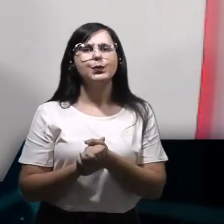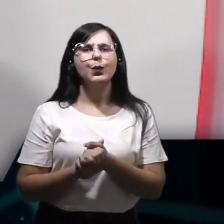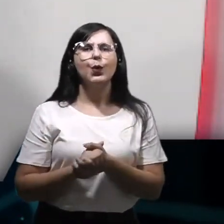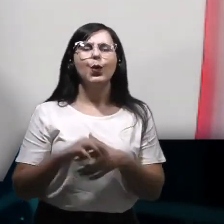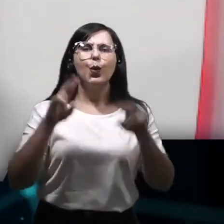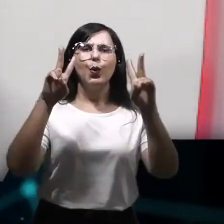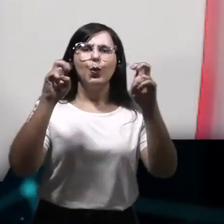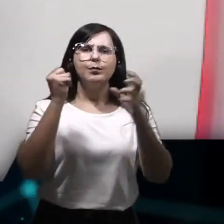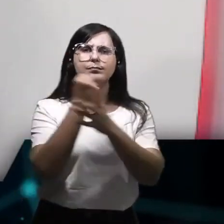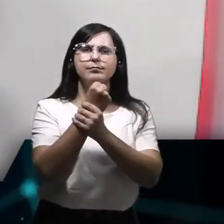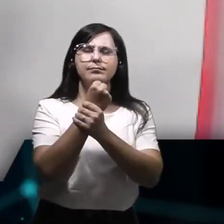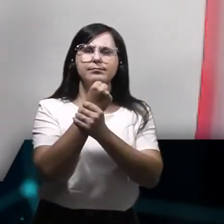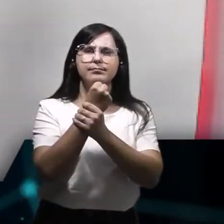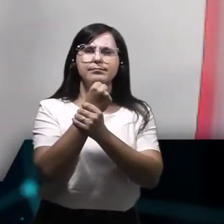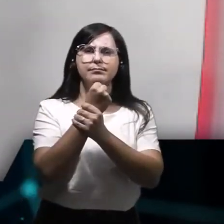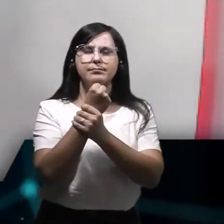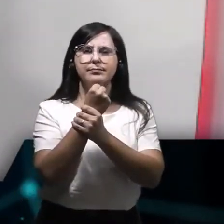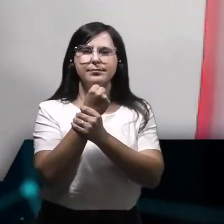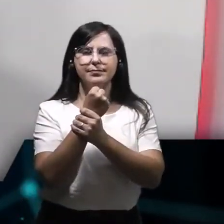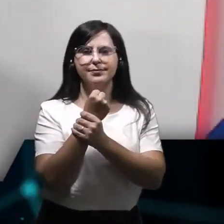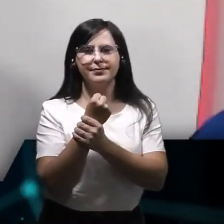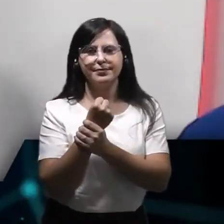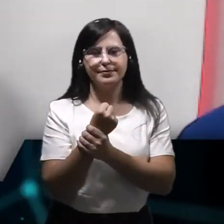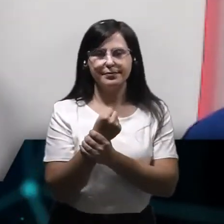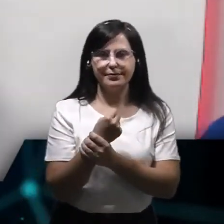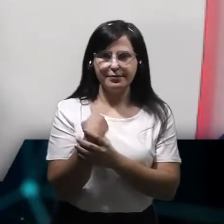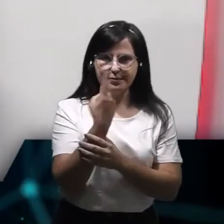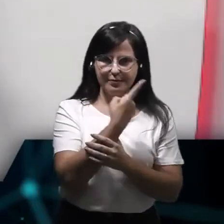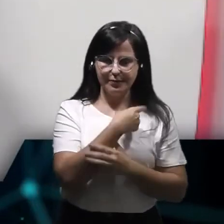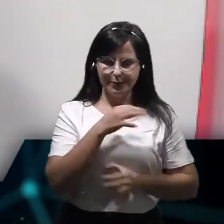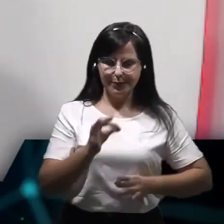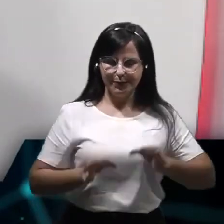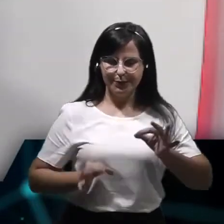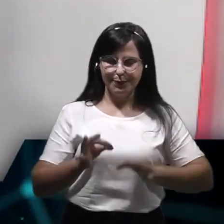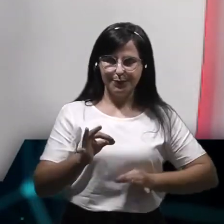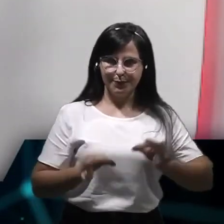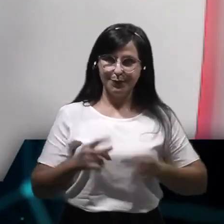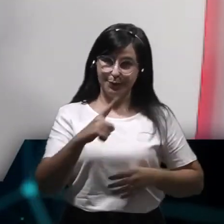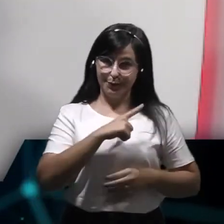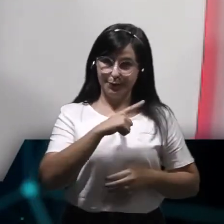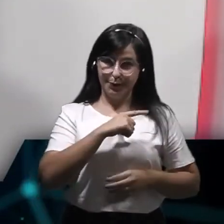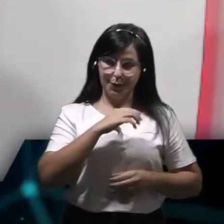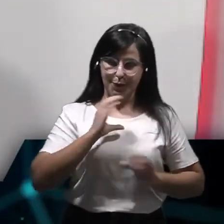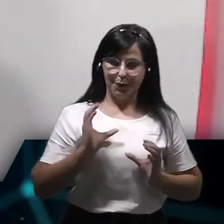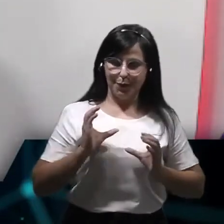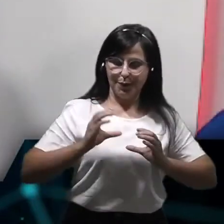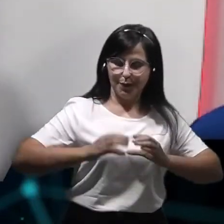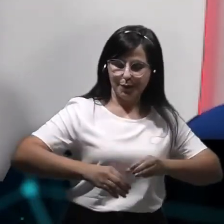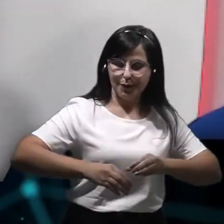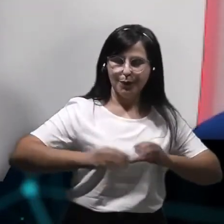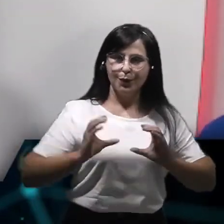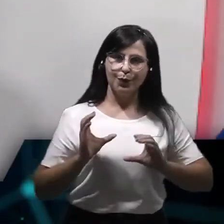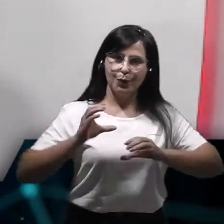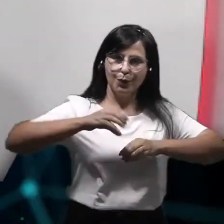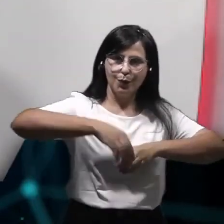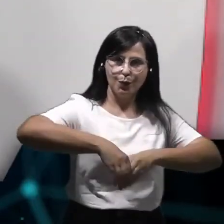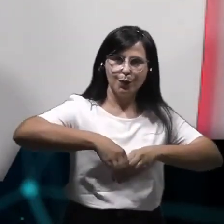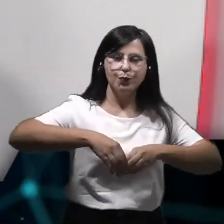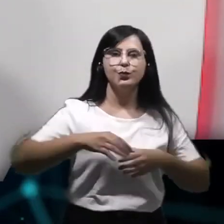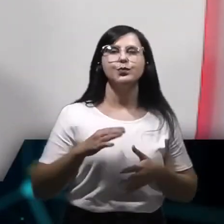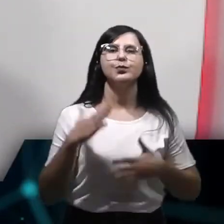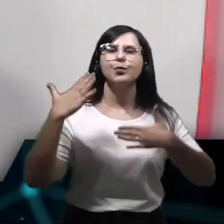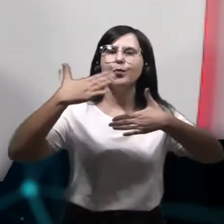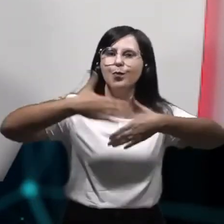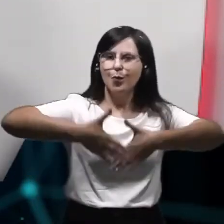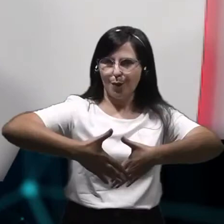de segurança, está no nosso plano de governo fazer concursos públicos, certo? Na Guarda Municipal, certo? Porque